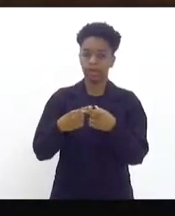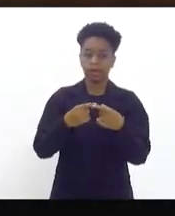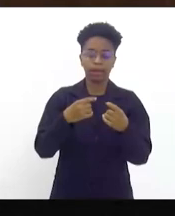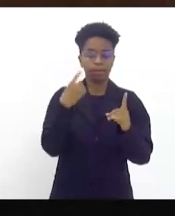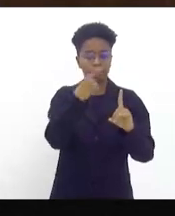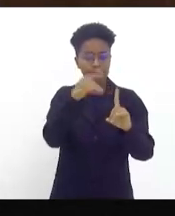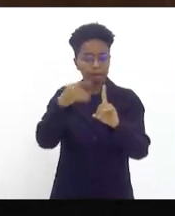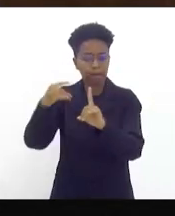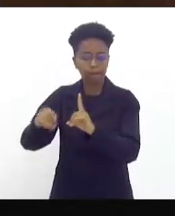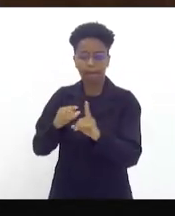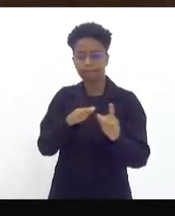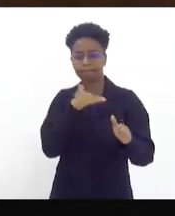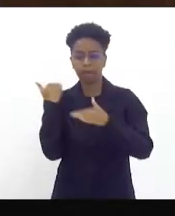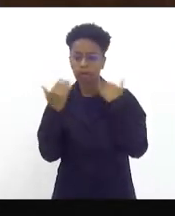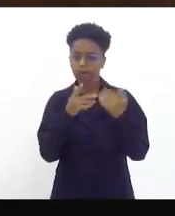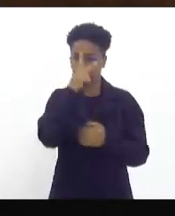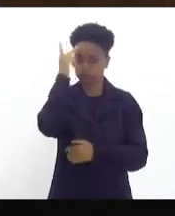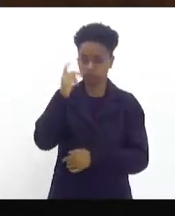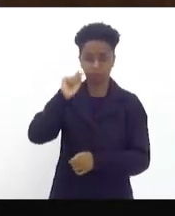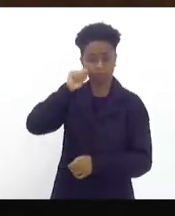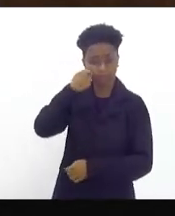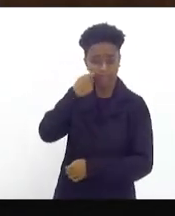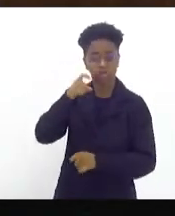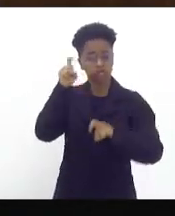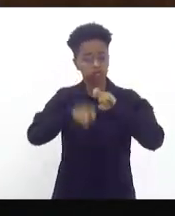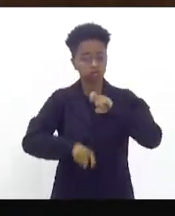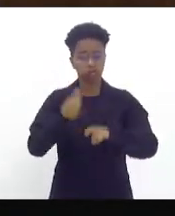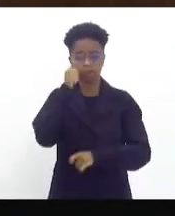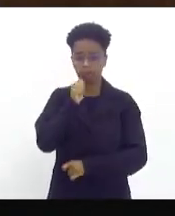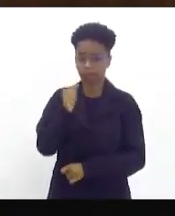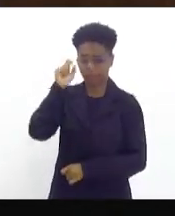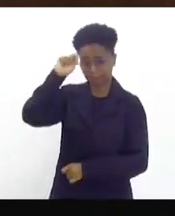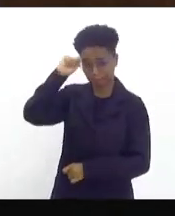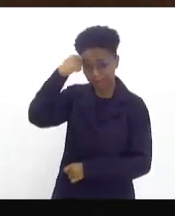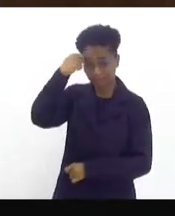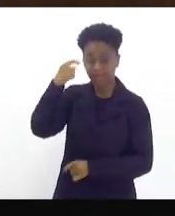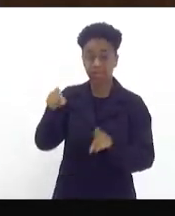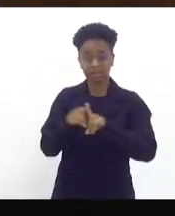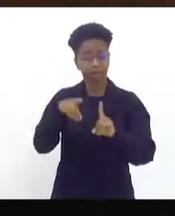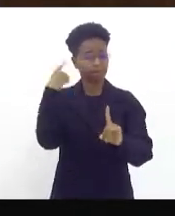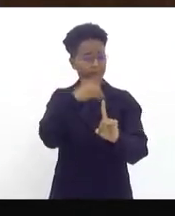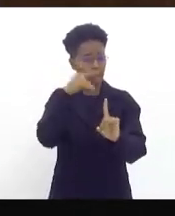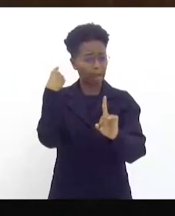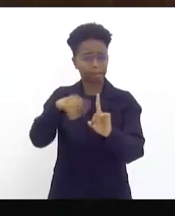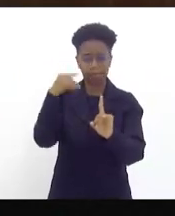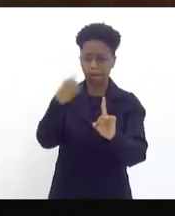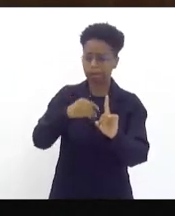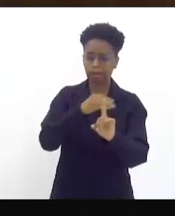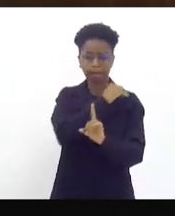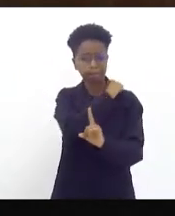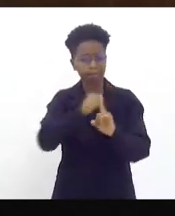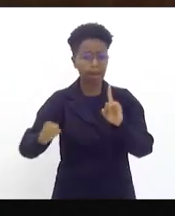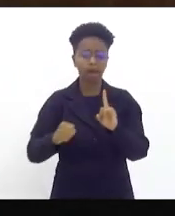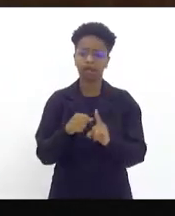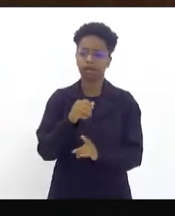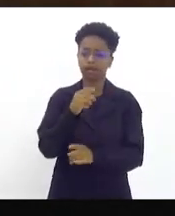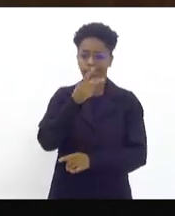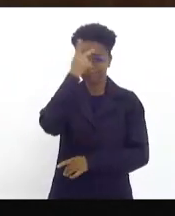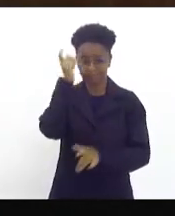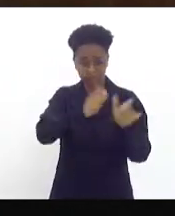pretas estuprou mulheres pretas torturou e colocou essas